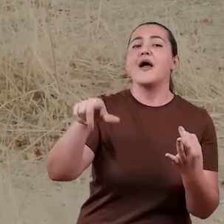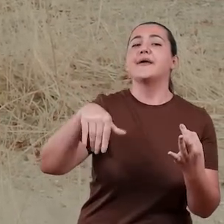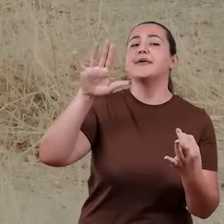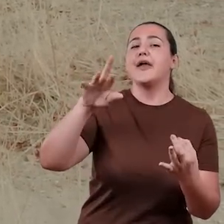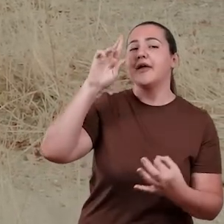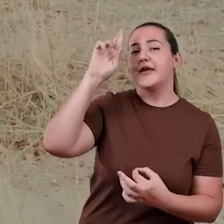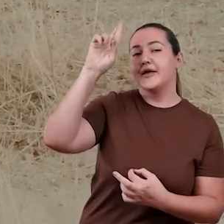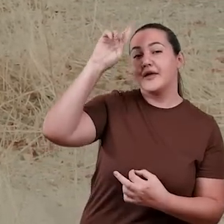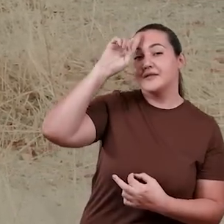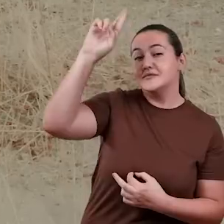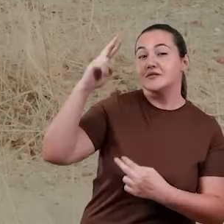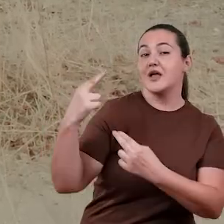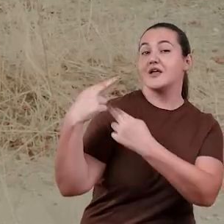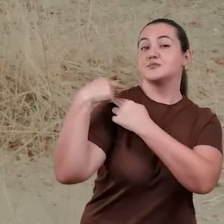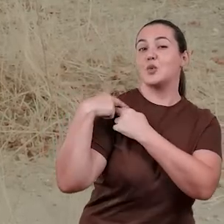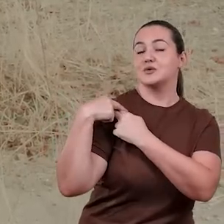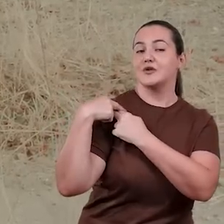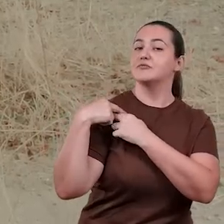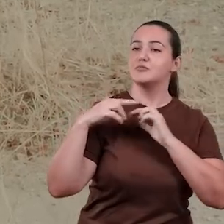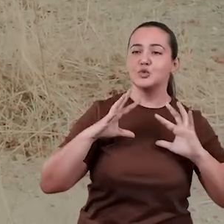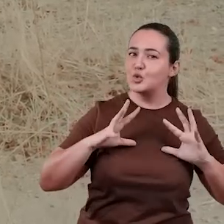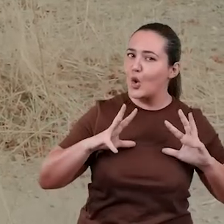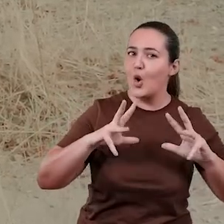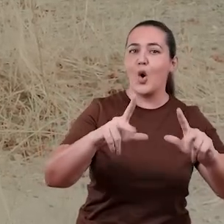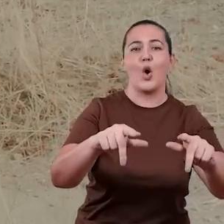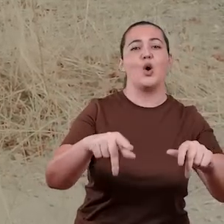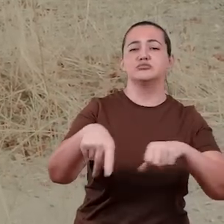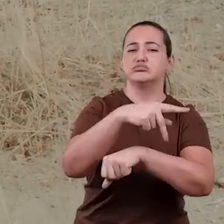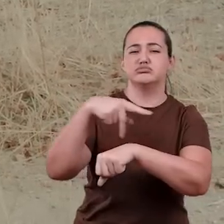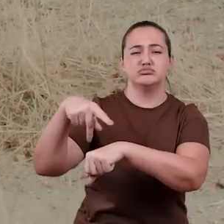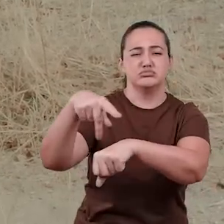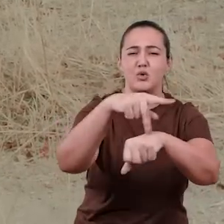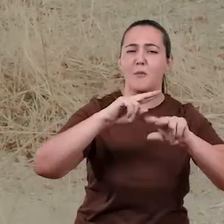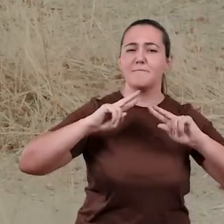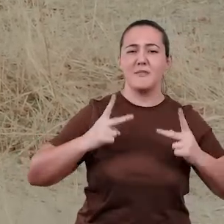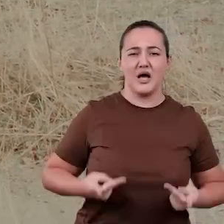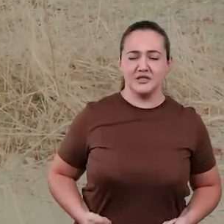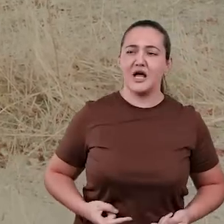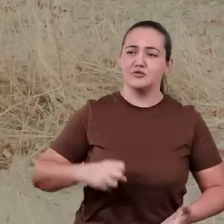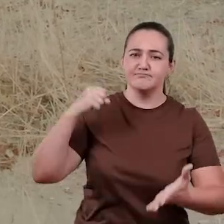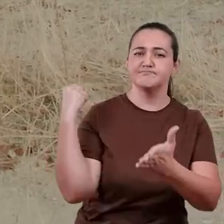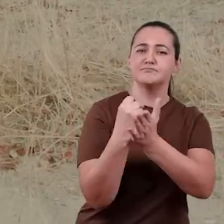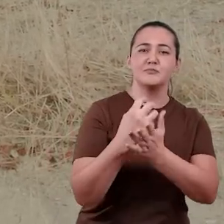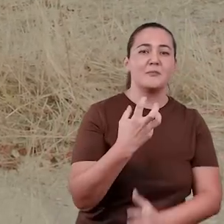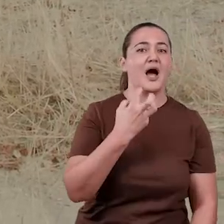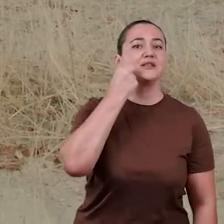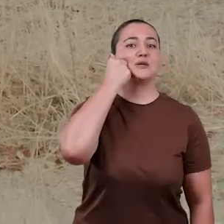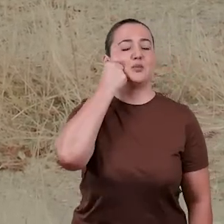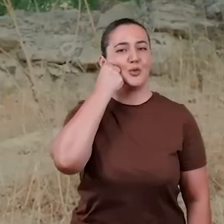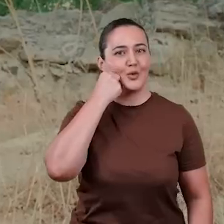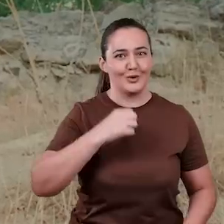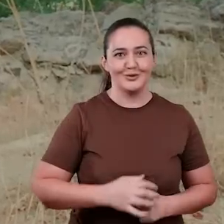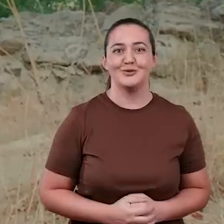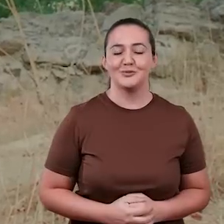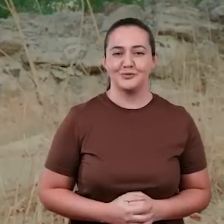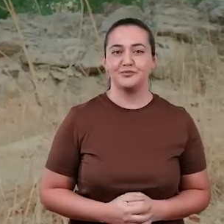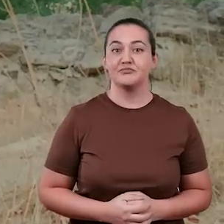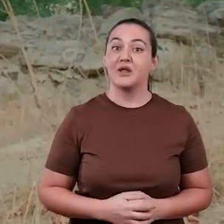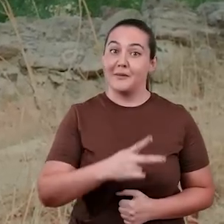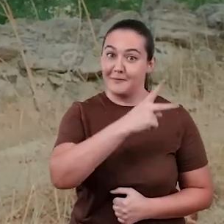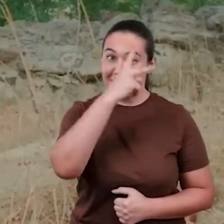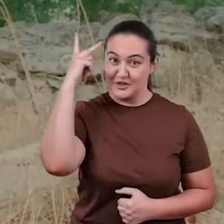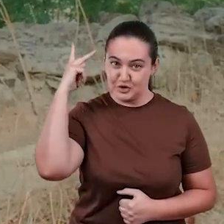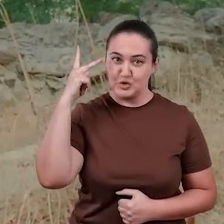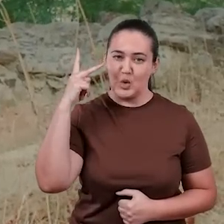existe aqui é de tirar o fôlego. Não somente a beleza natural, mas também aquilo que foi esculpido pela ação do homem. Dizem os